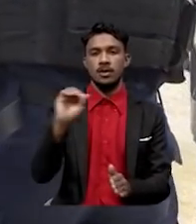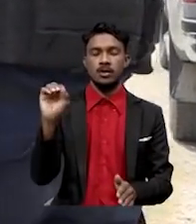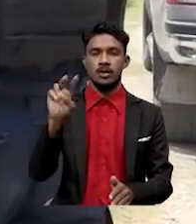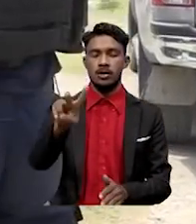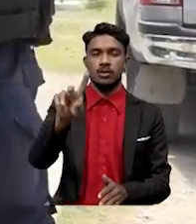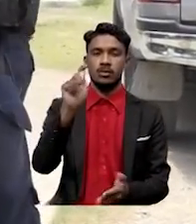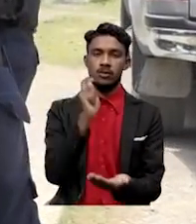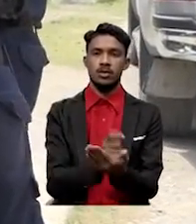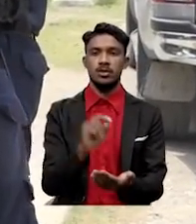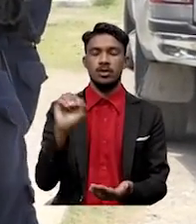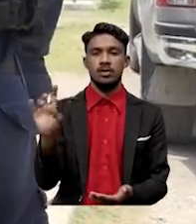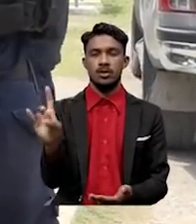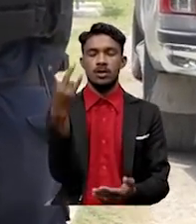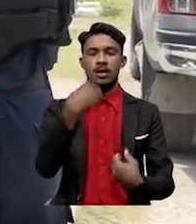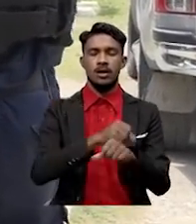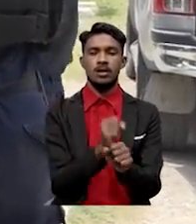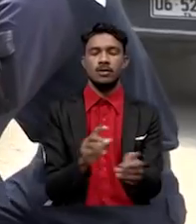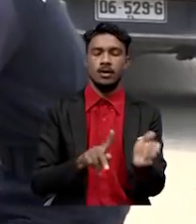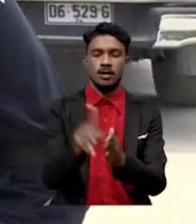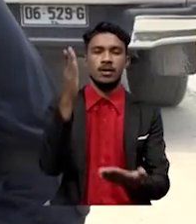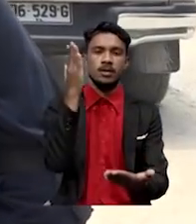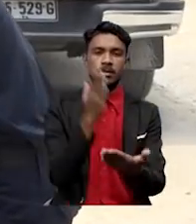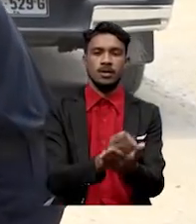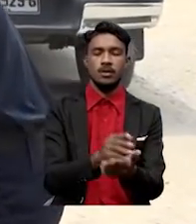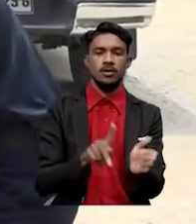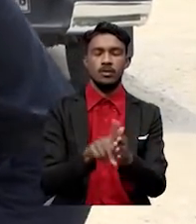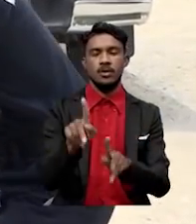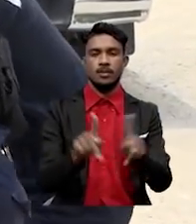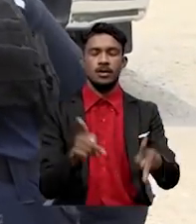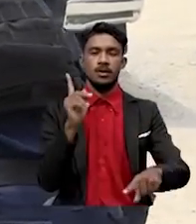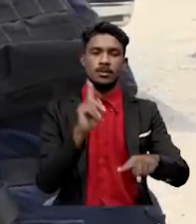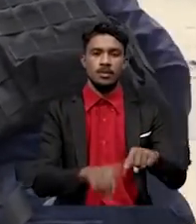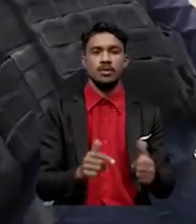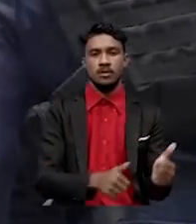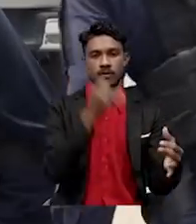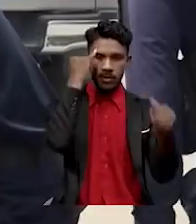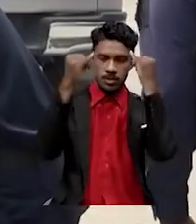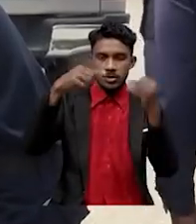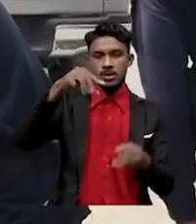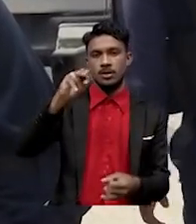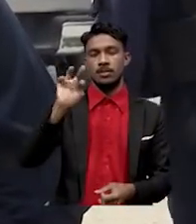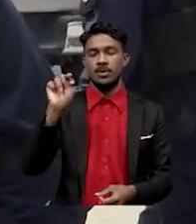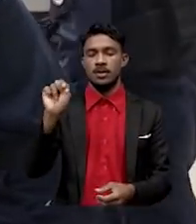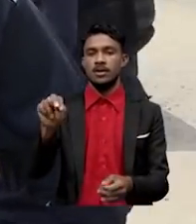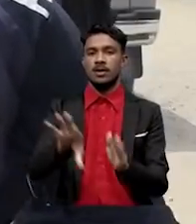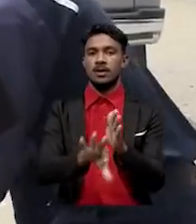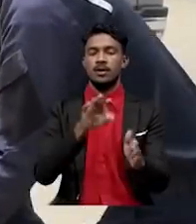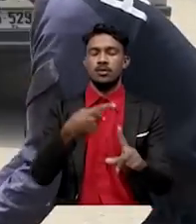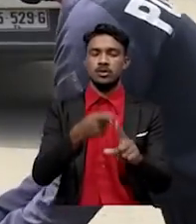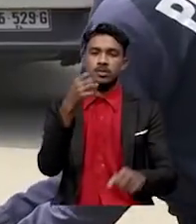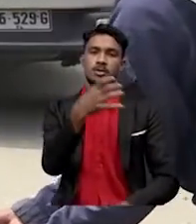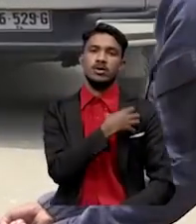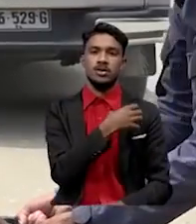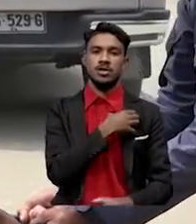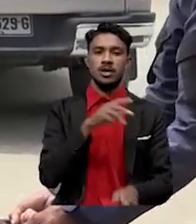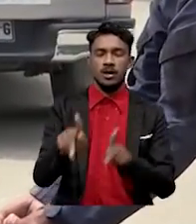sesang kruat ho di hakane no habada ke mesel ne bida. Alen dene tuir informasan di maji men hetan husi polisi suspitu JB